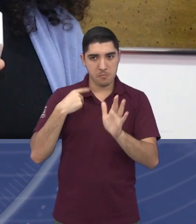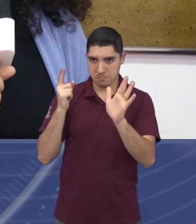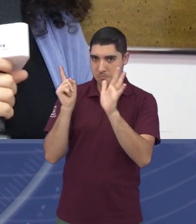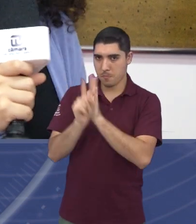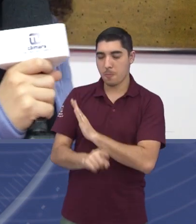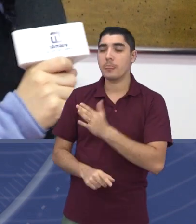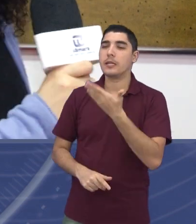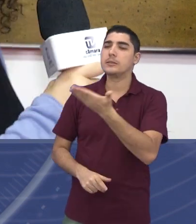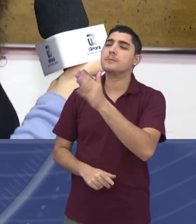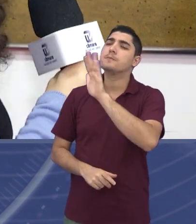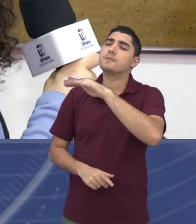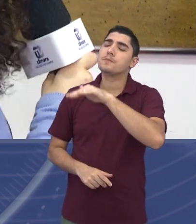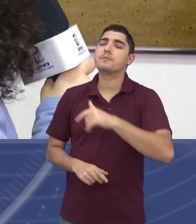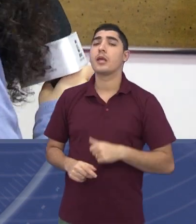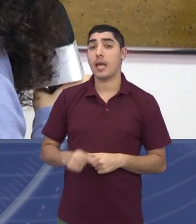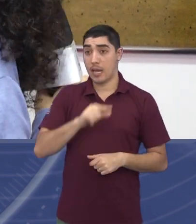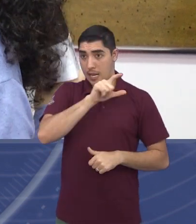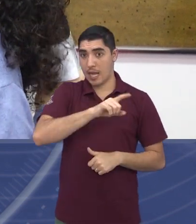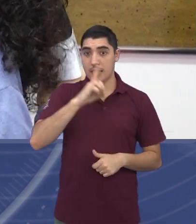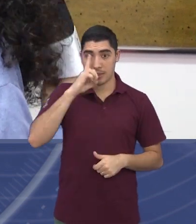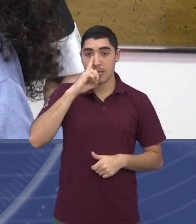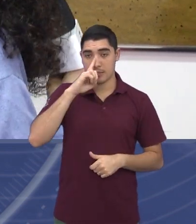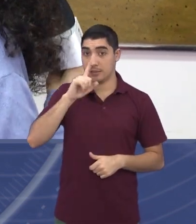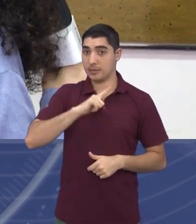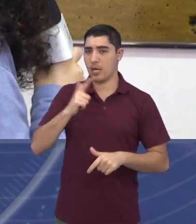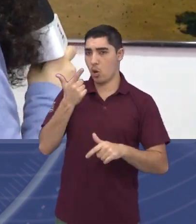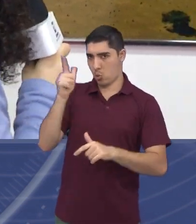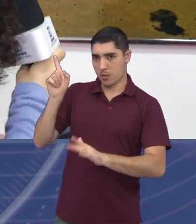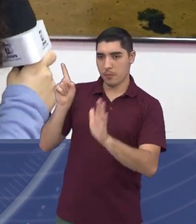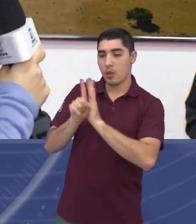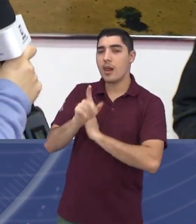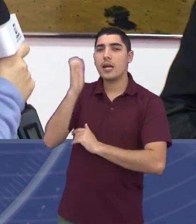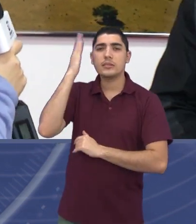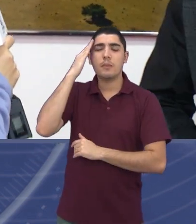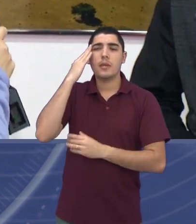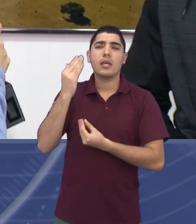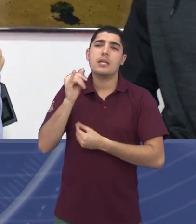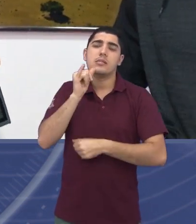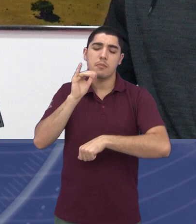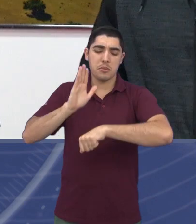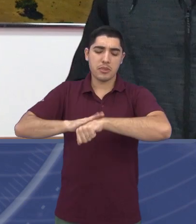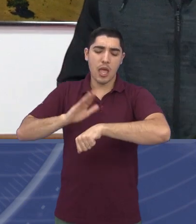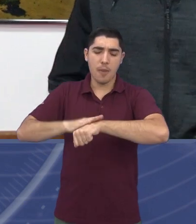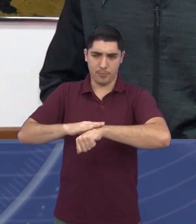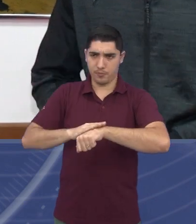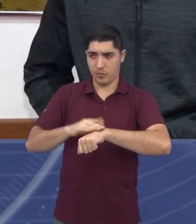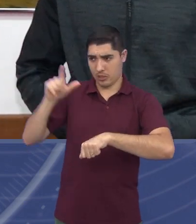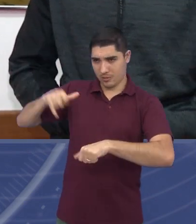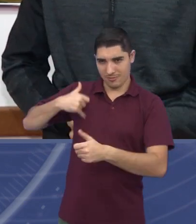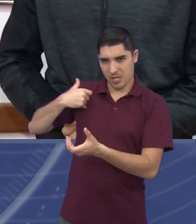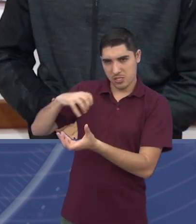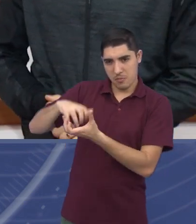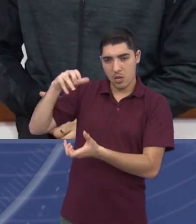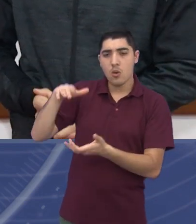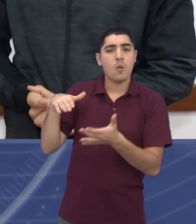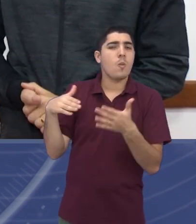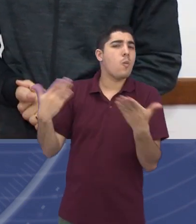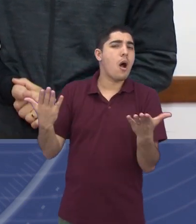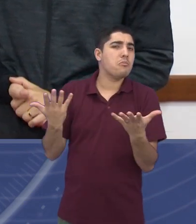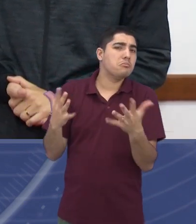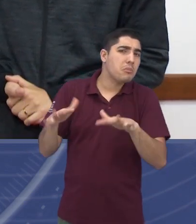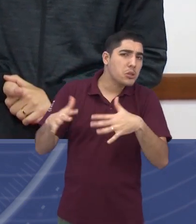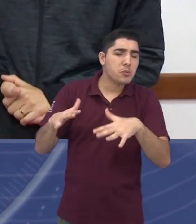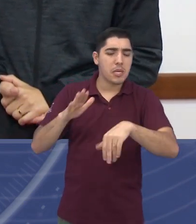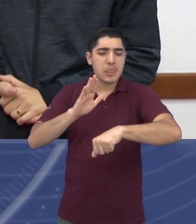Perfeito, Dani. Wesley, então a Dani ela tem uma pergunta aqui pra gente. Ela quer saber sobre o tempo. Então, por exemplo, o idoso, qual